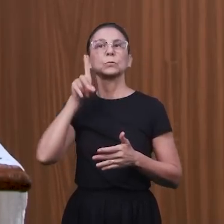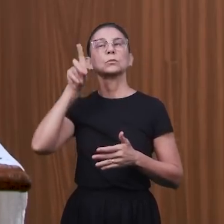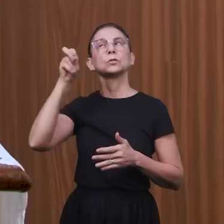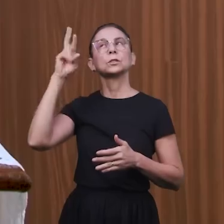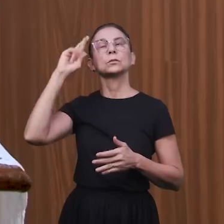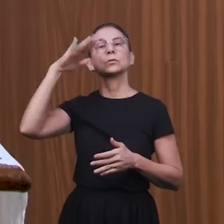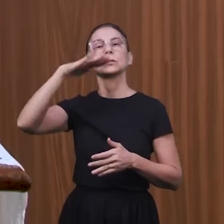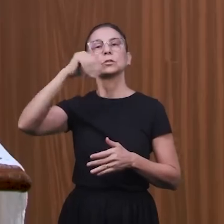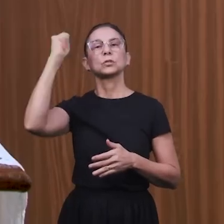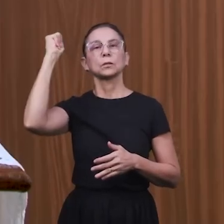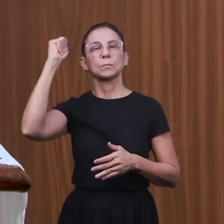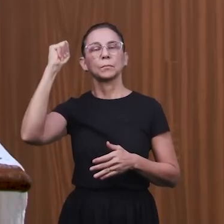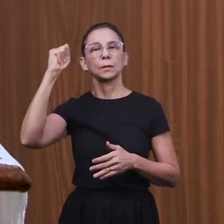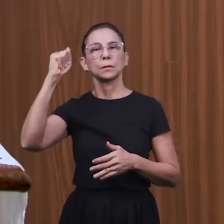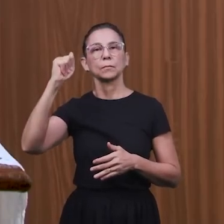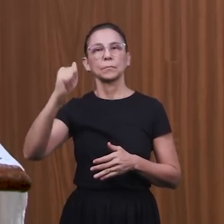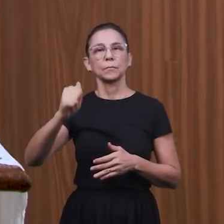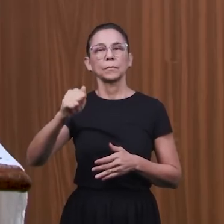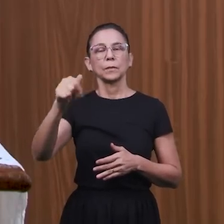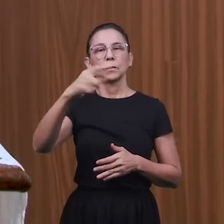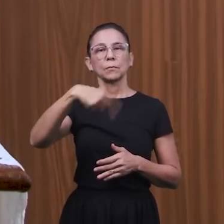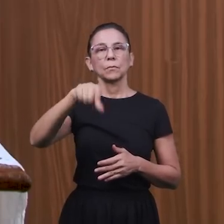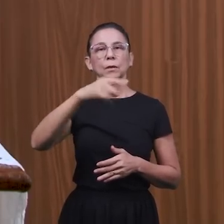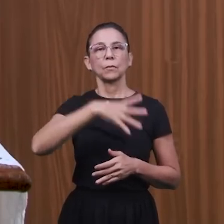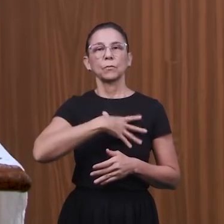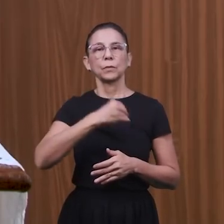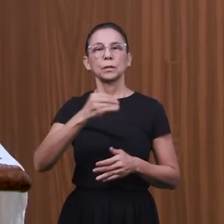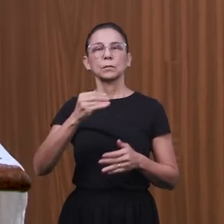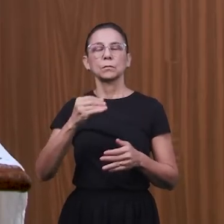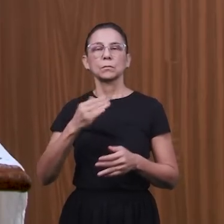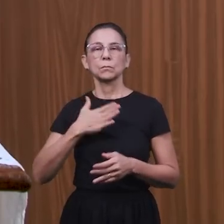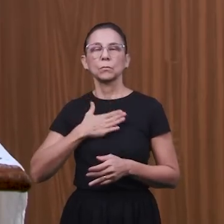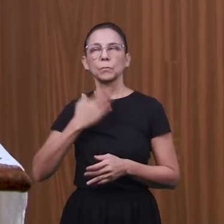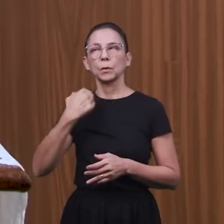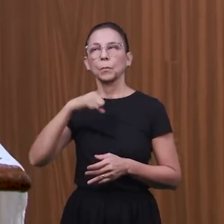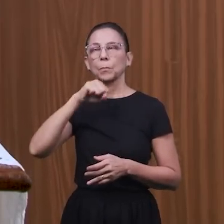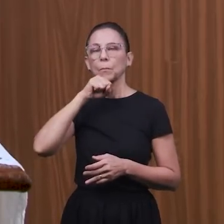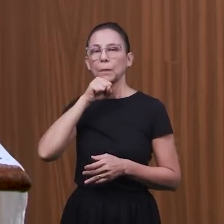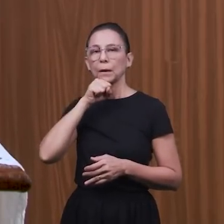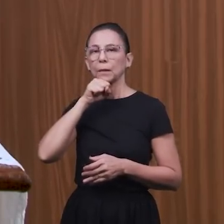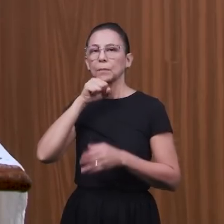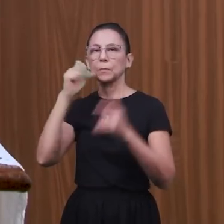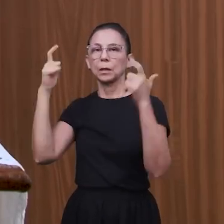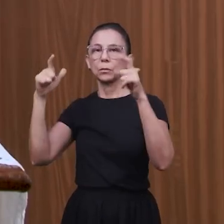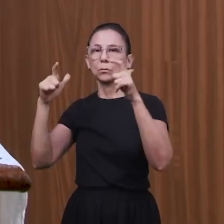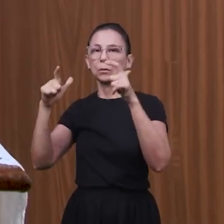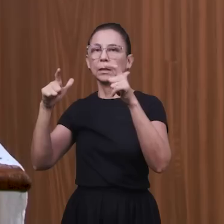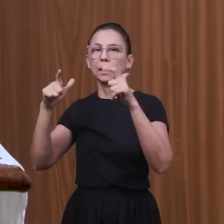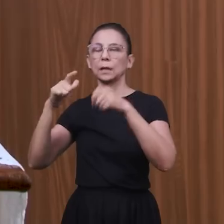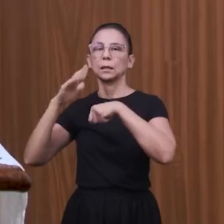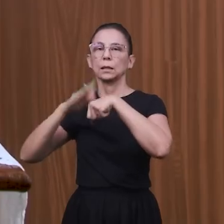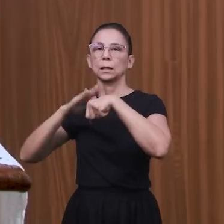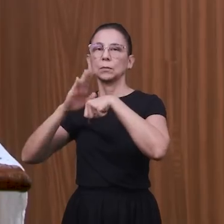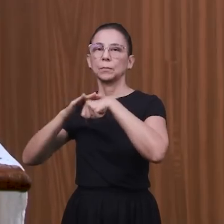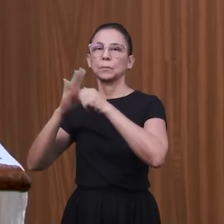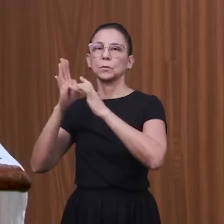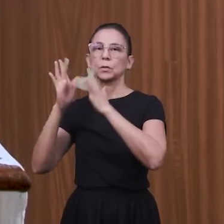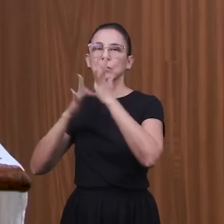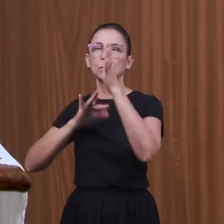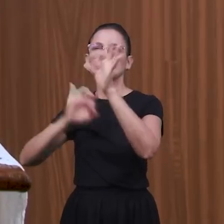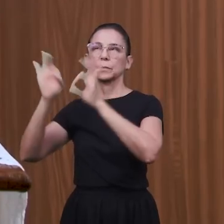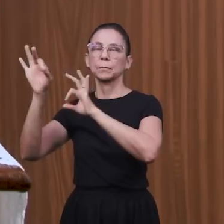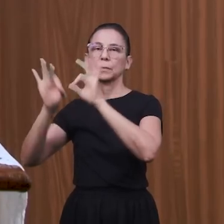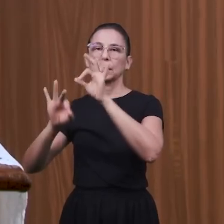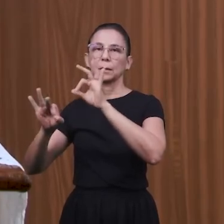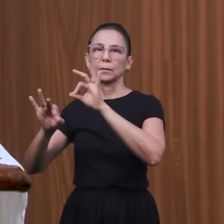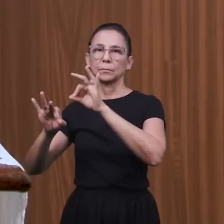dizendo: vinde, benditos de meu Pai, para o lar que eu vos tenho preparado. No dia em que a igreja vai se encontrar com Ele